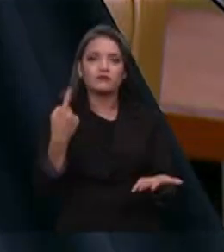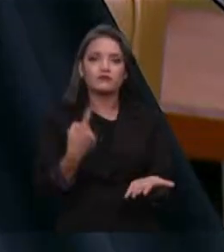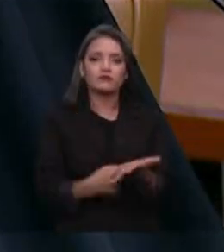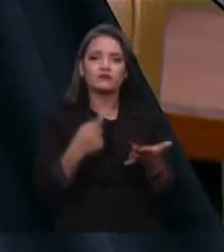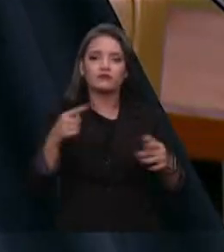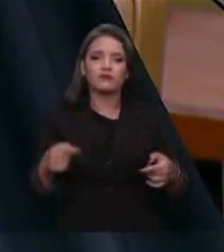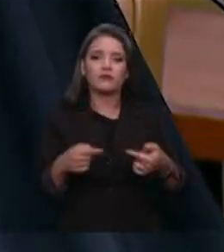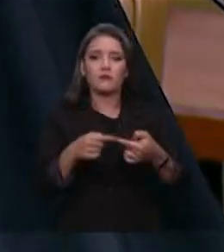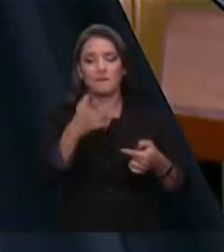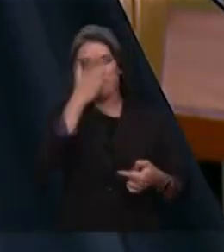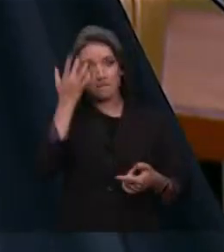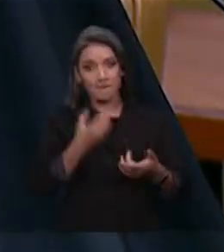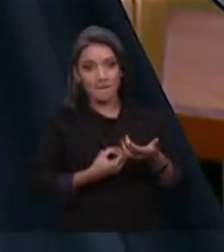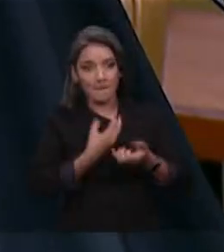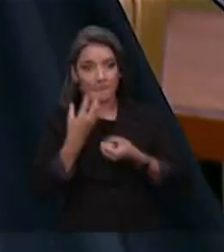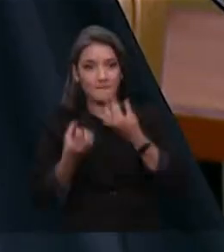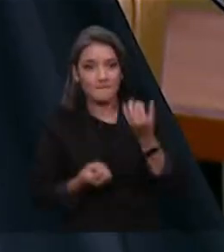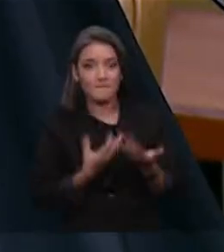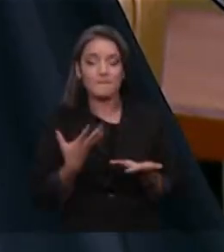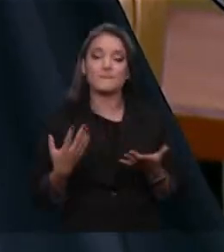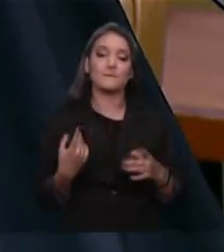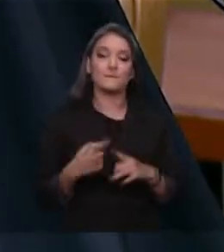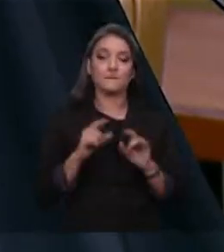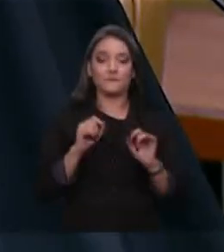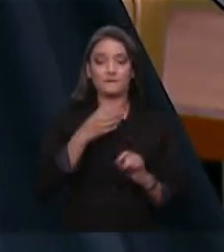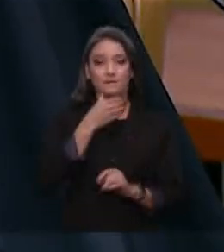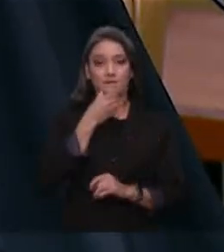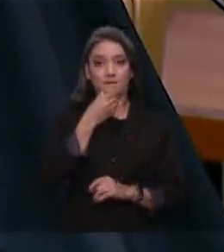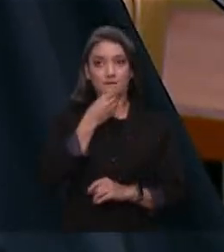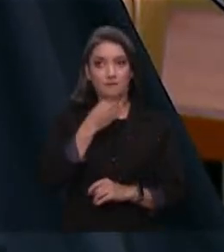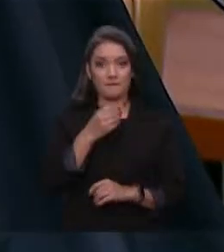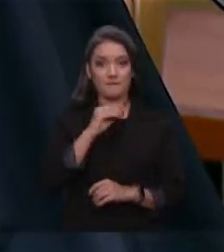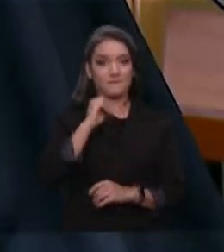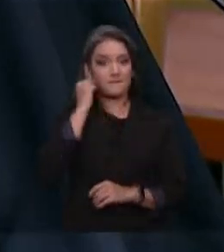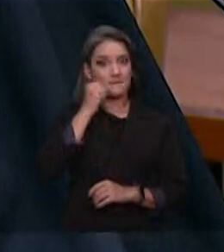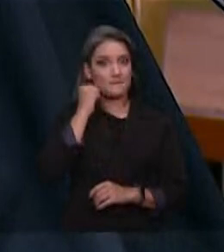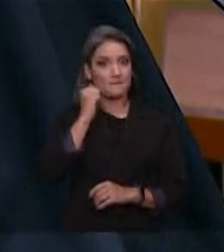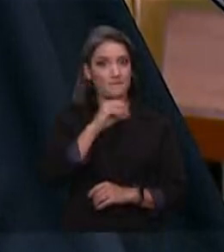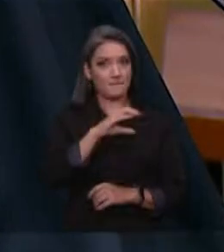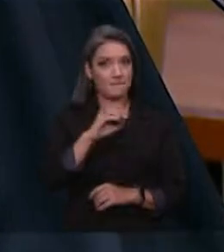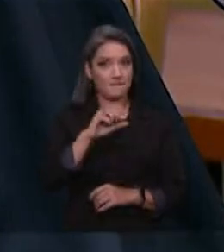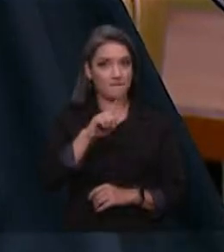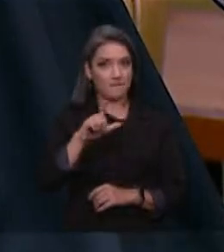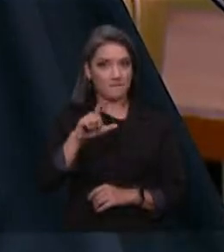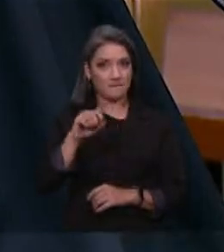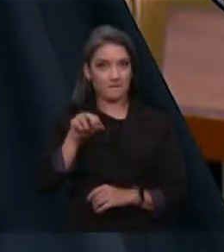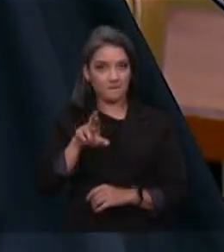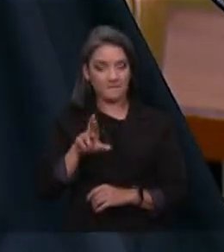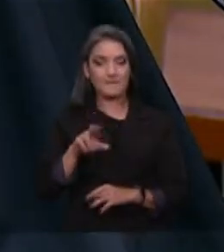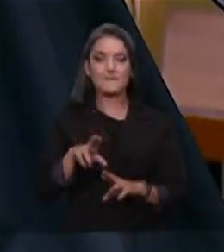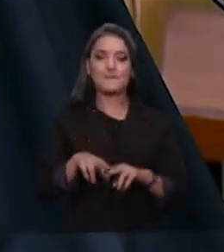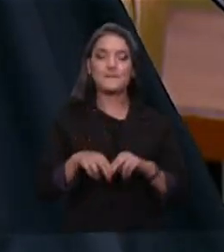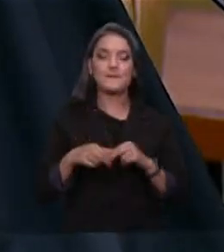prestadas pelos colaboradores, no sentido de que o denunciado, senador Fernando Afonso Collor de Mello, por meio